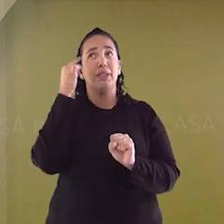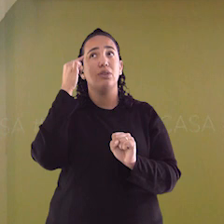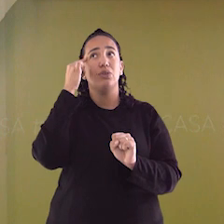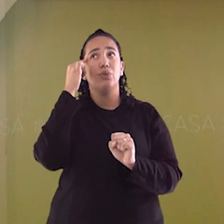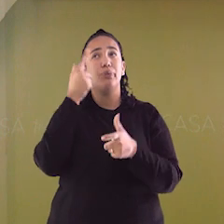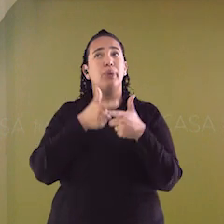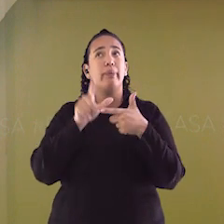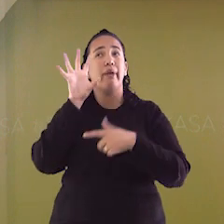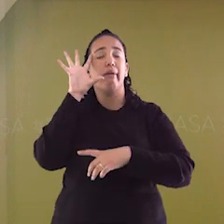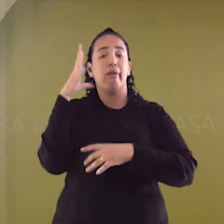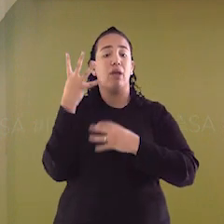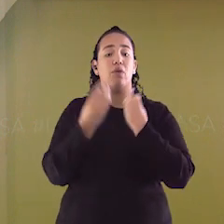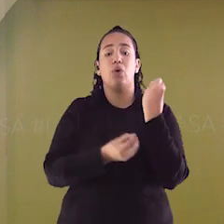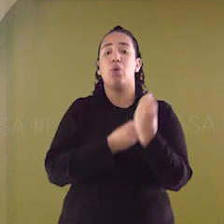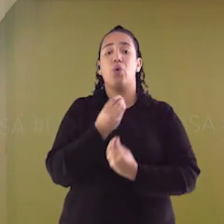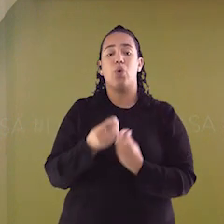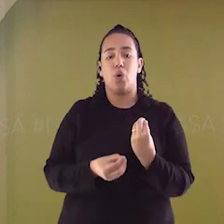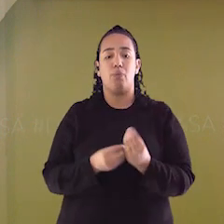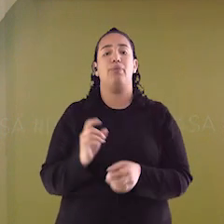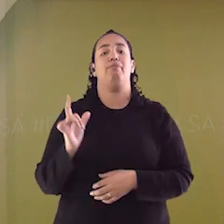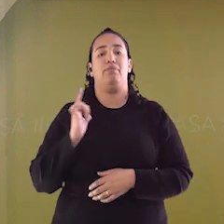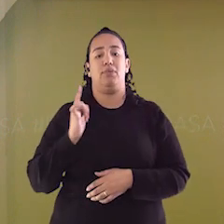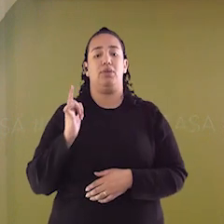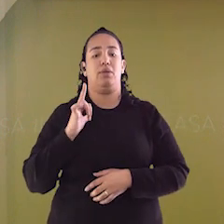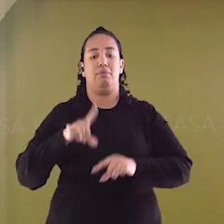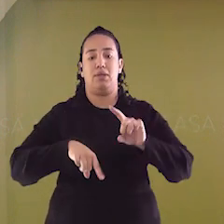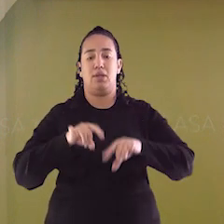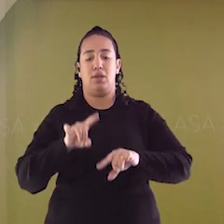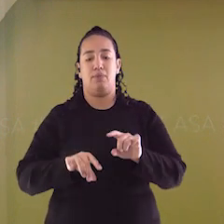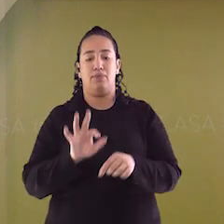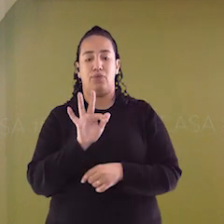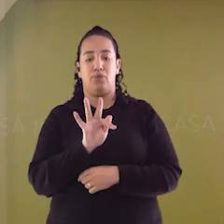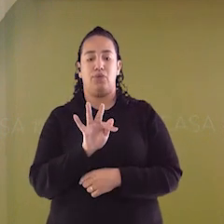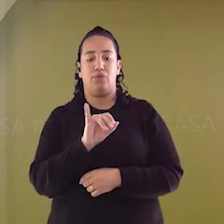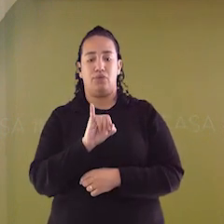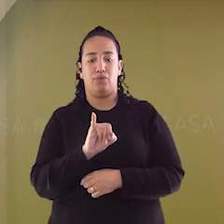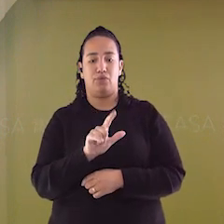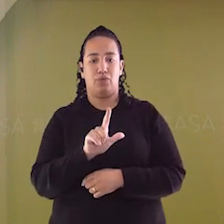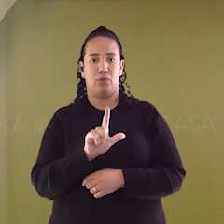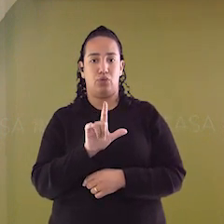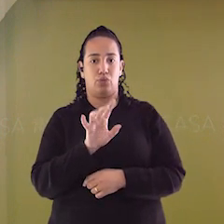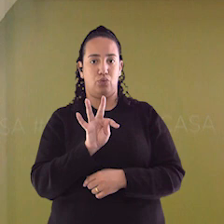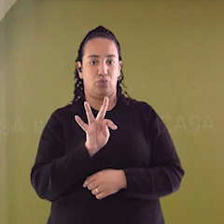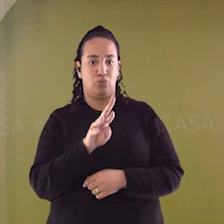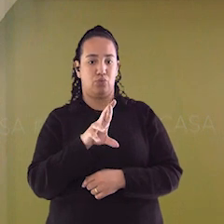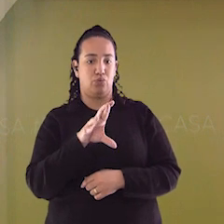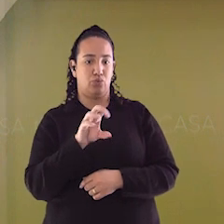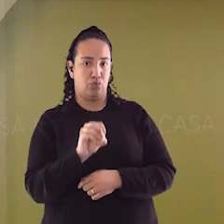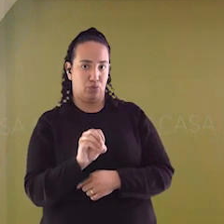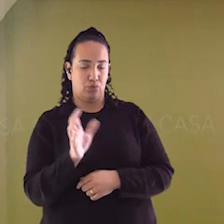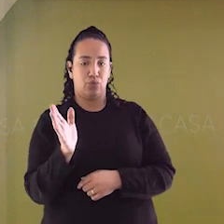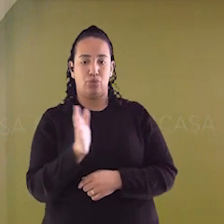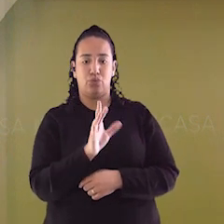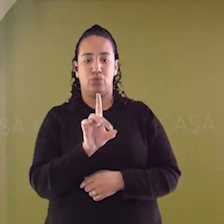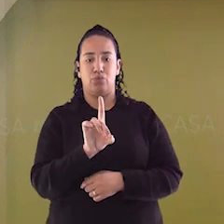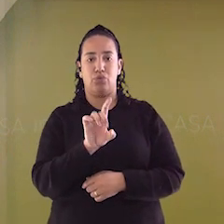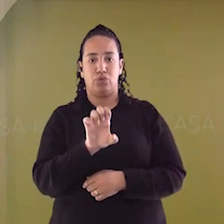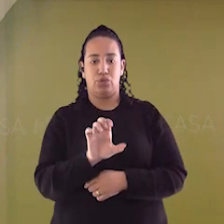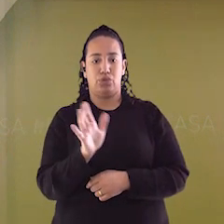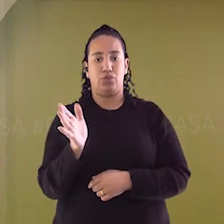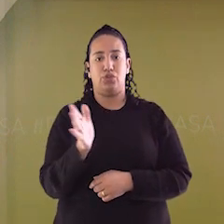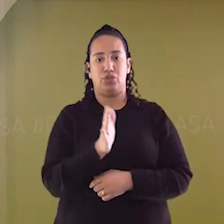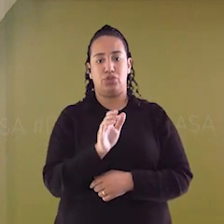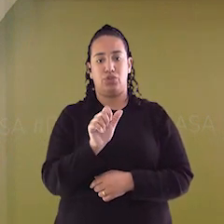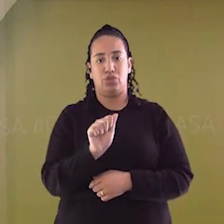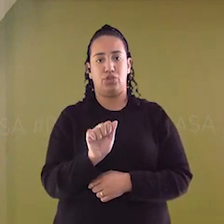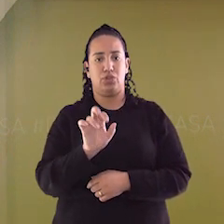esse problema foi a utilização do filtro de ar, sendo que existem os mais variados filtros de ar de acordo